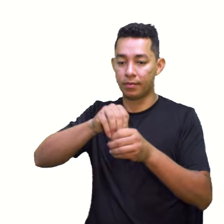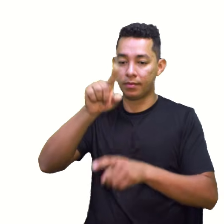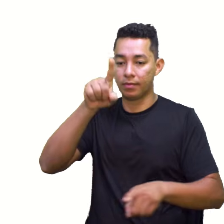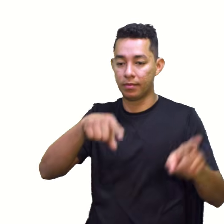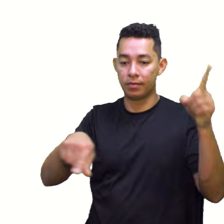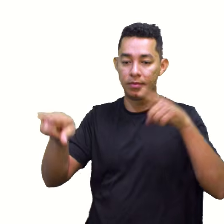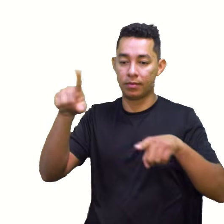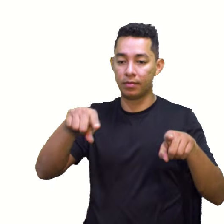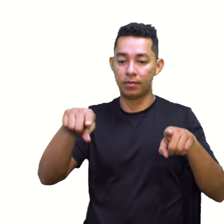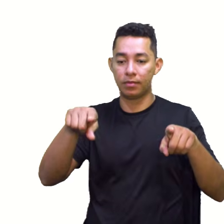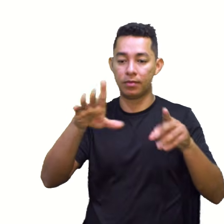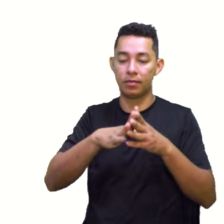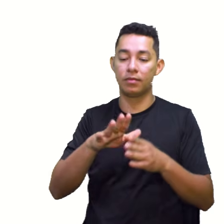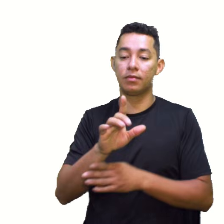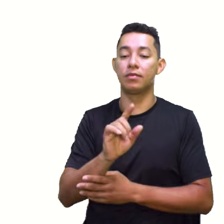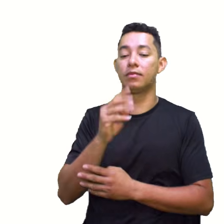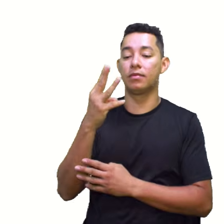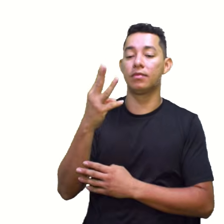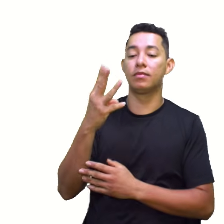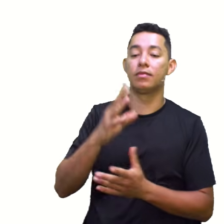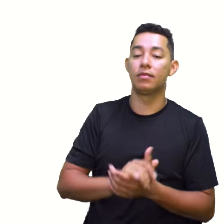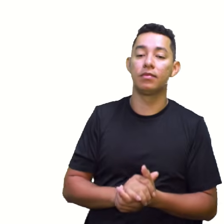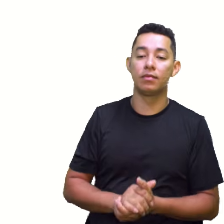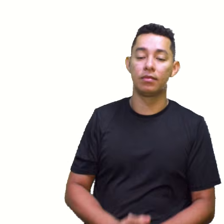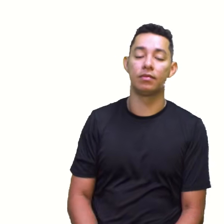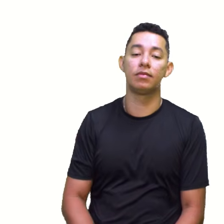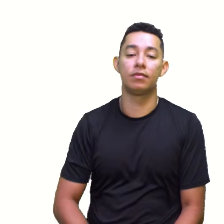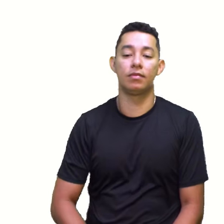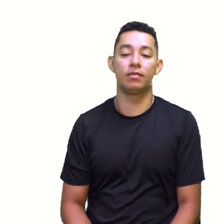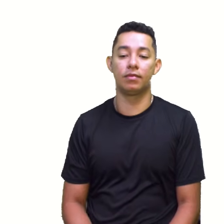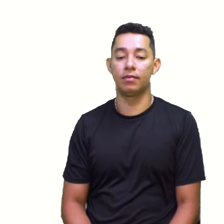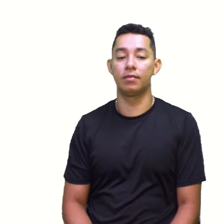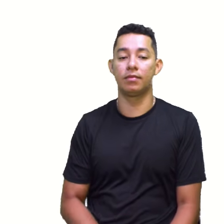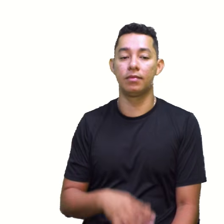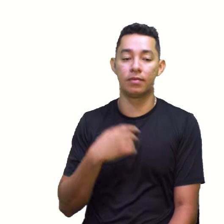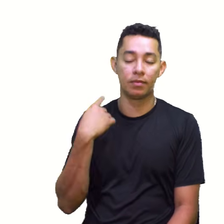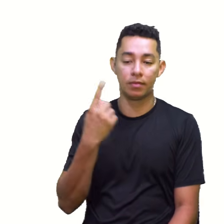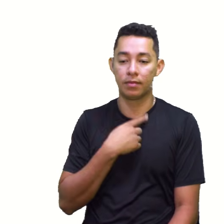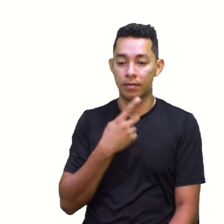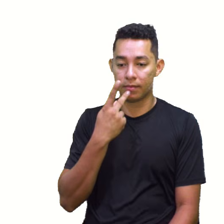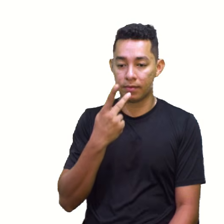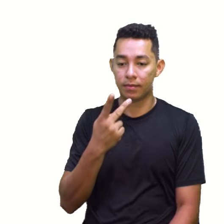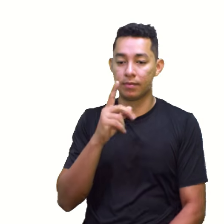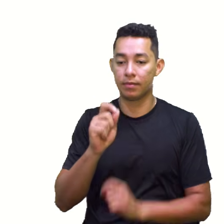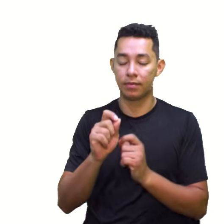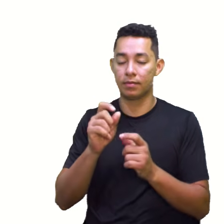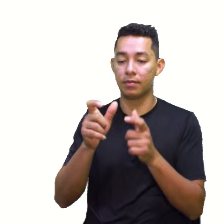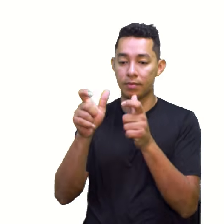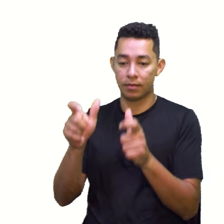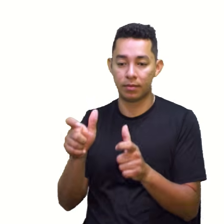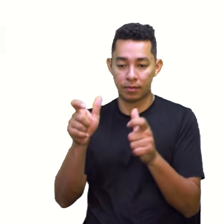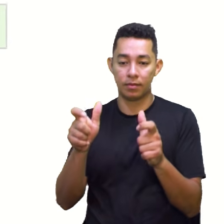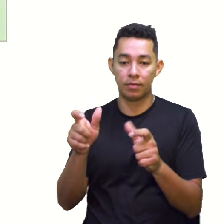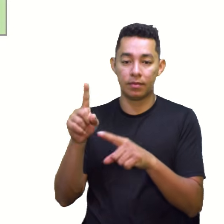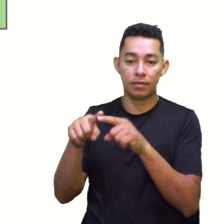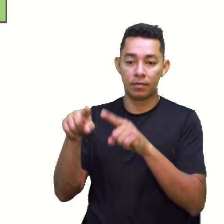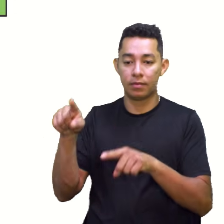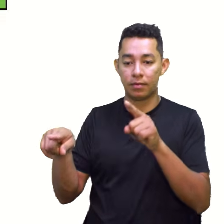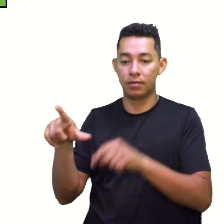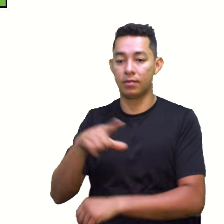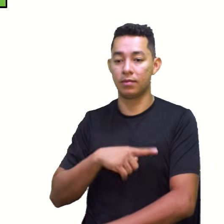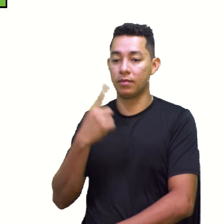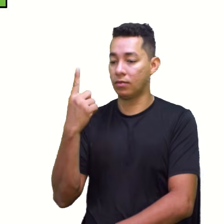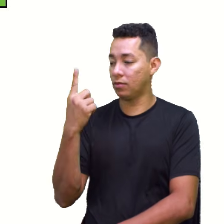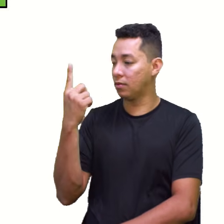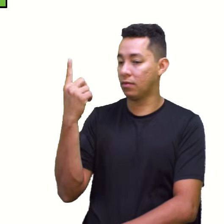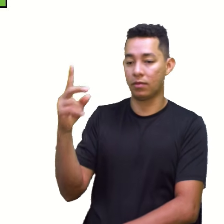parte 3. E nessa parte 3, nós falamos das posições relativas. Quando tem dois pontos